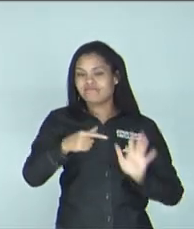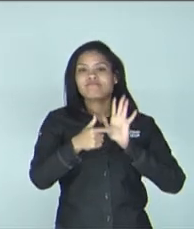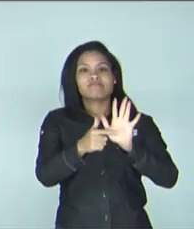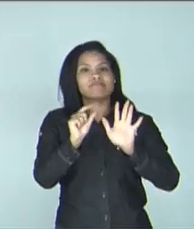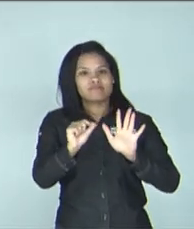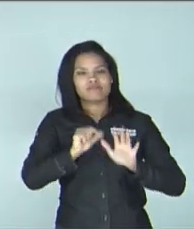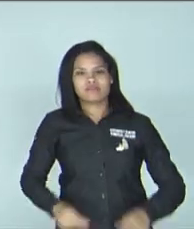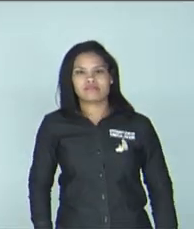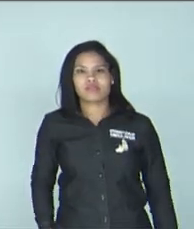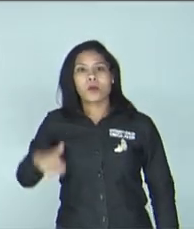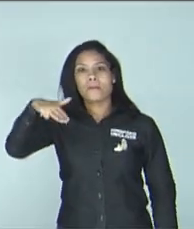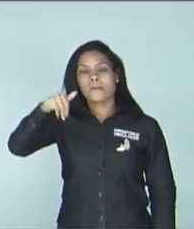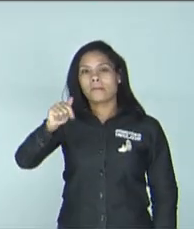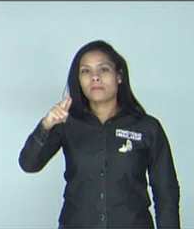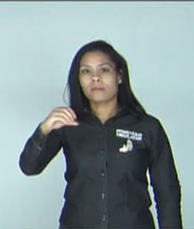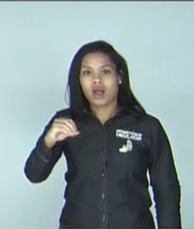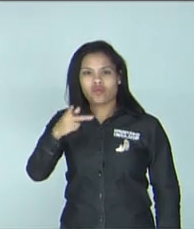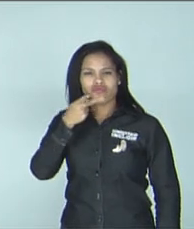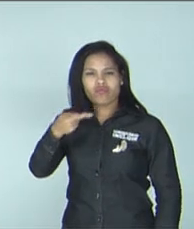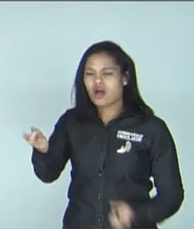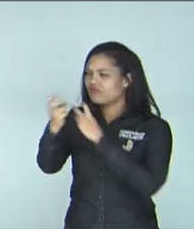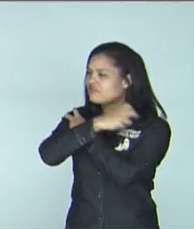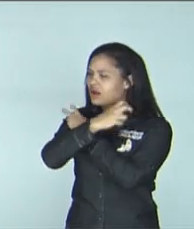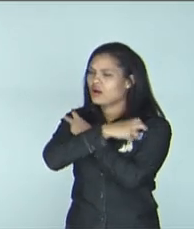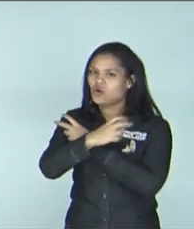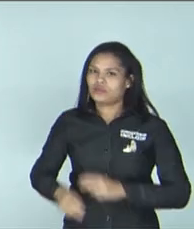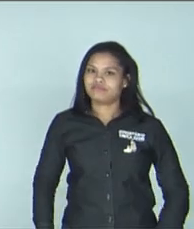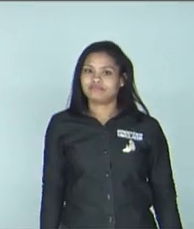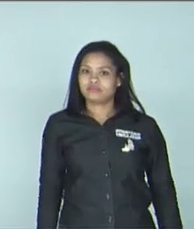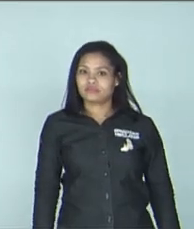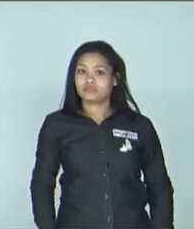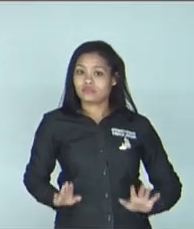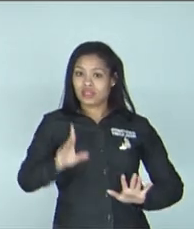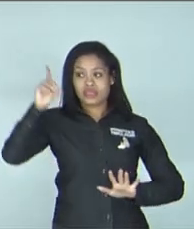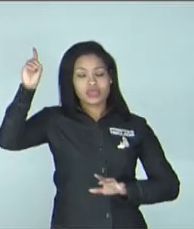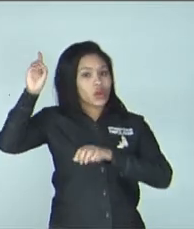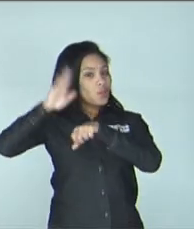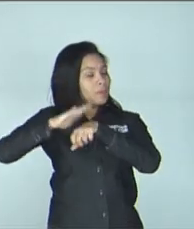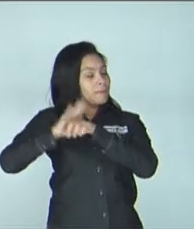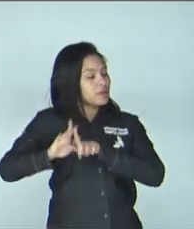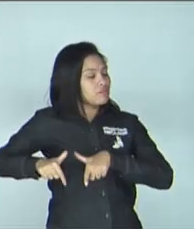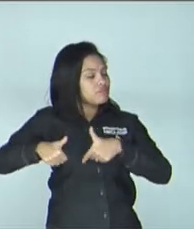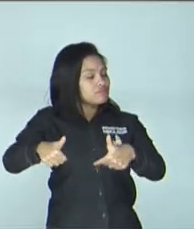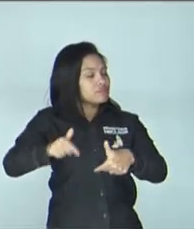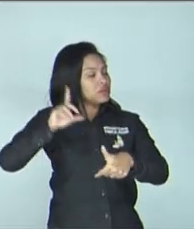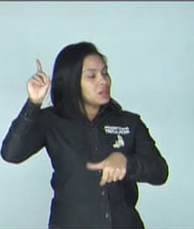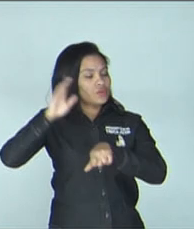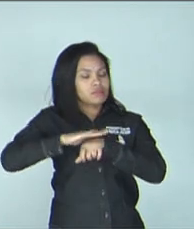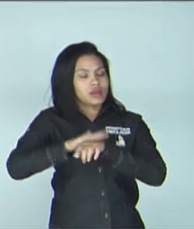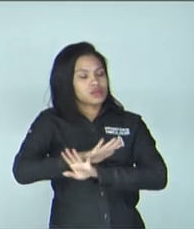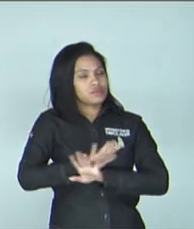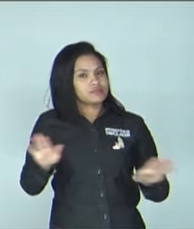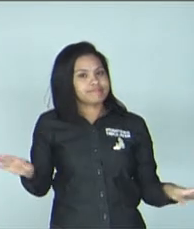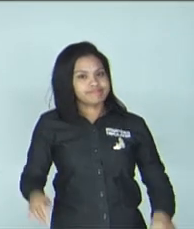magos disseram ao faraó isso é o dedo de deus e